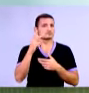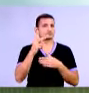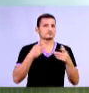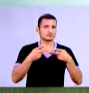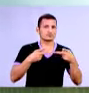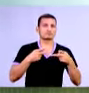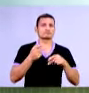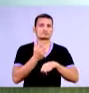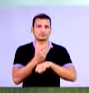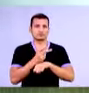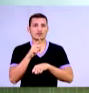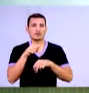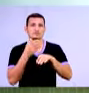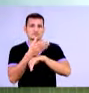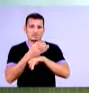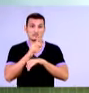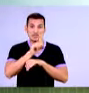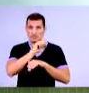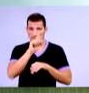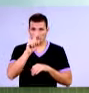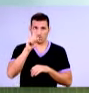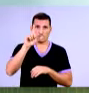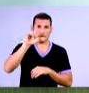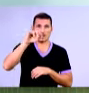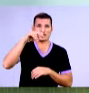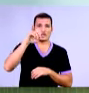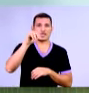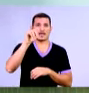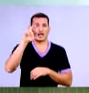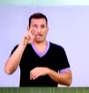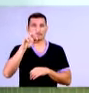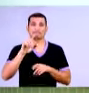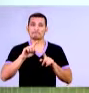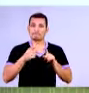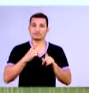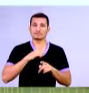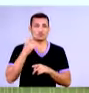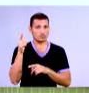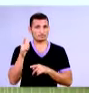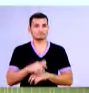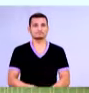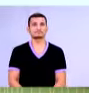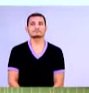Então, esse é o acesso não linear. Mas existem outros fatores, né? Vamos comentá-los.